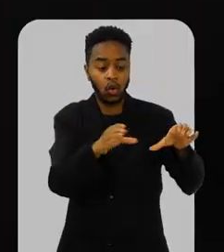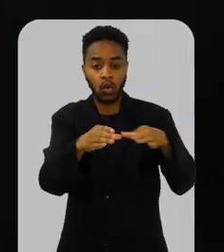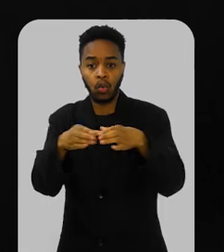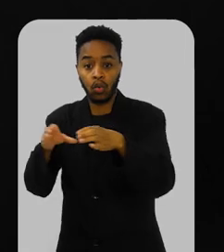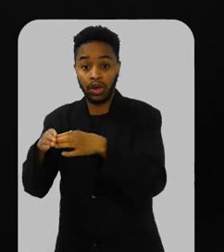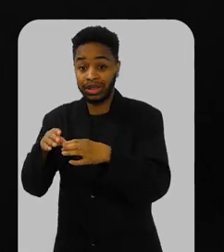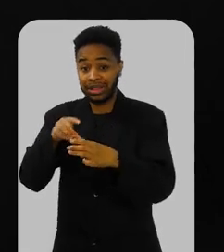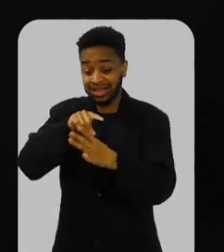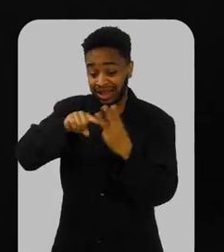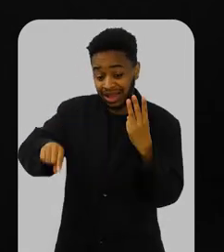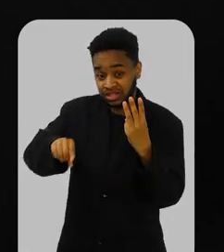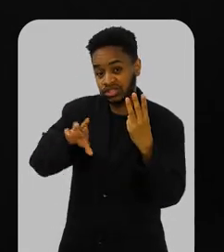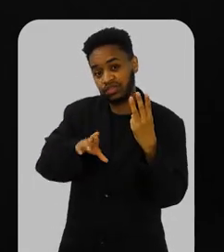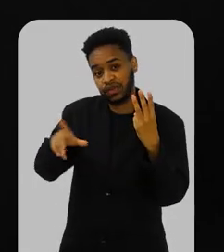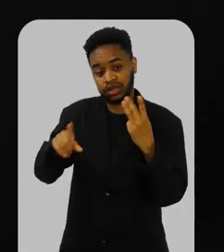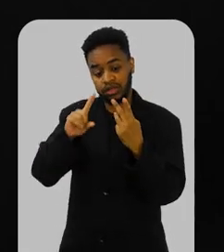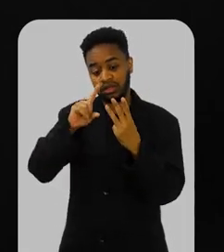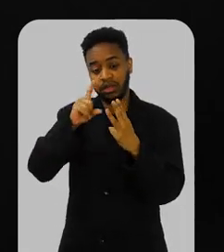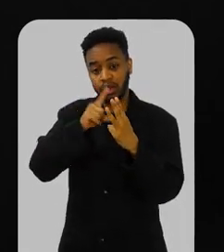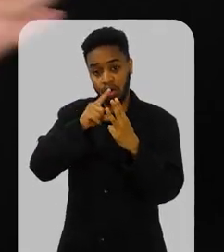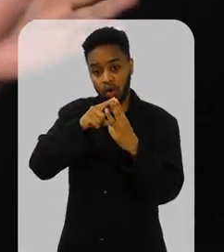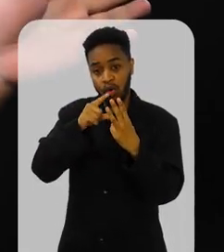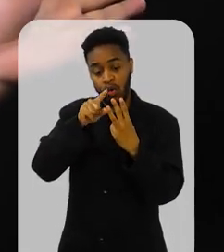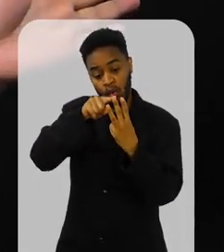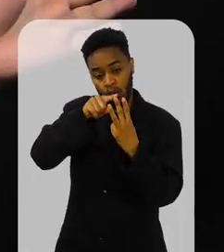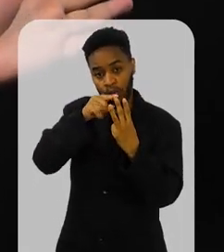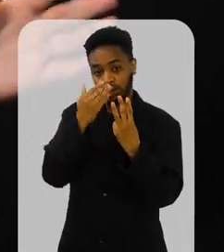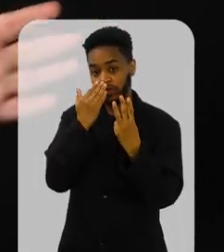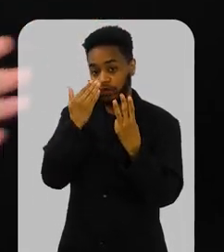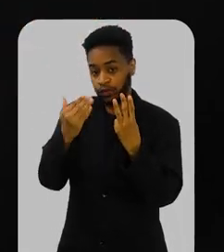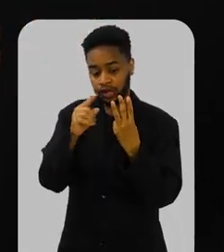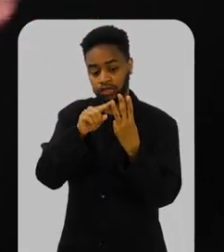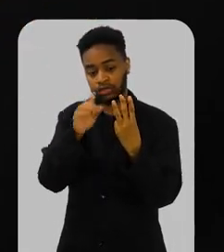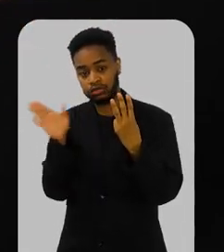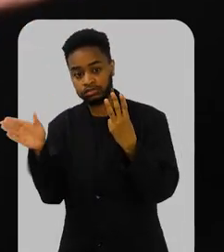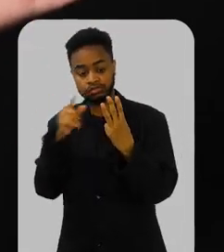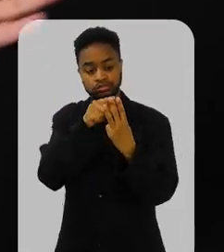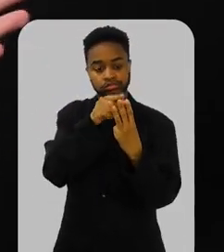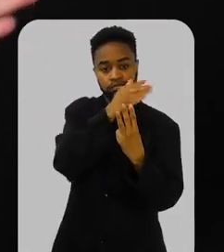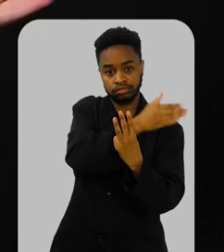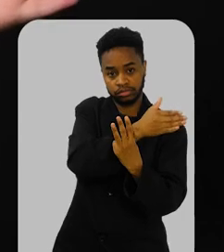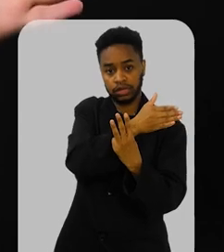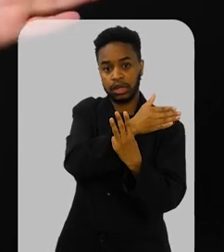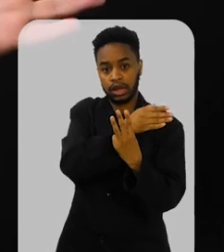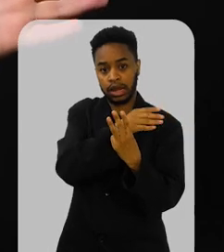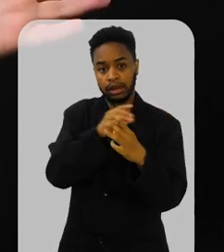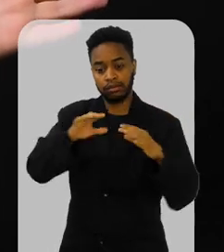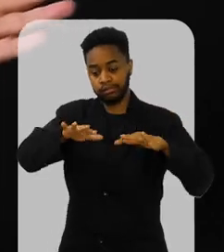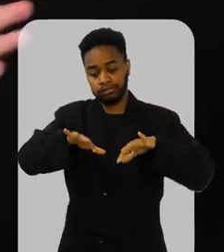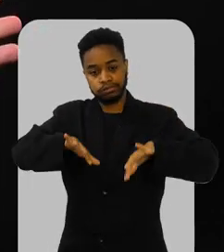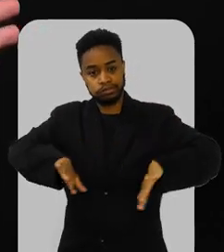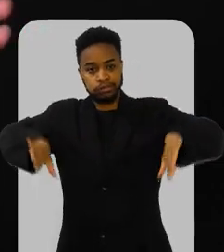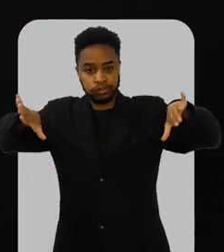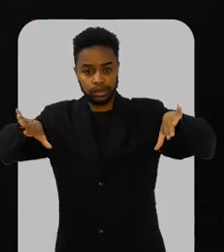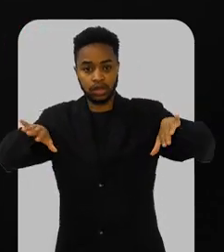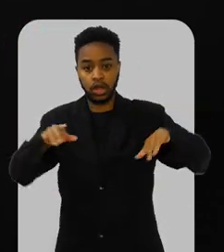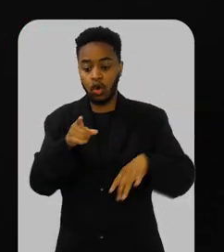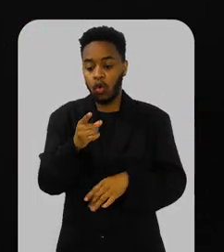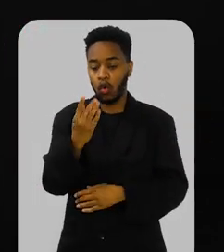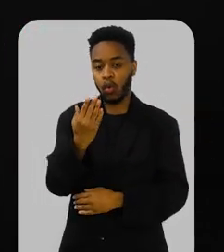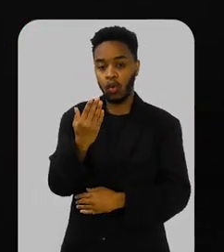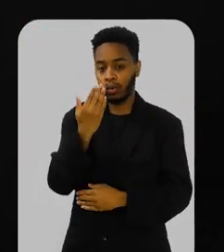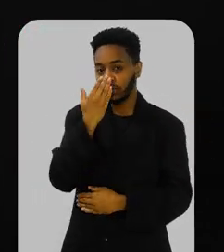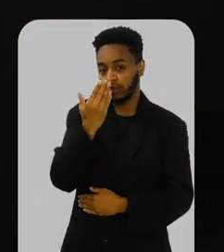3 cabines diferentes. Uma que fica bem de frente e 2 laterais. Fica uma cabine na direção de cada arquibancada e uma